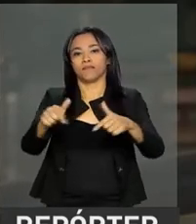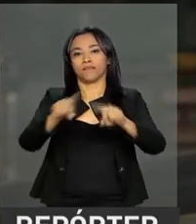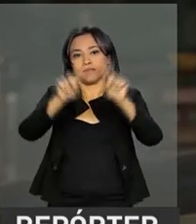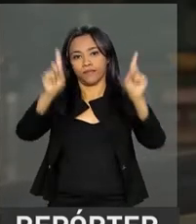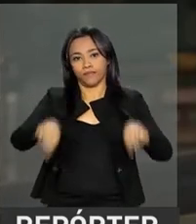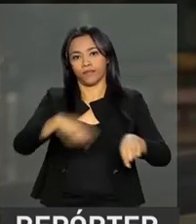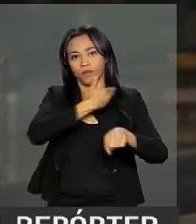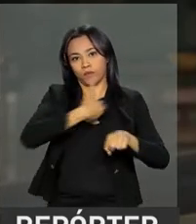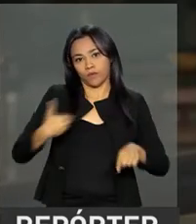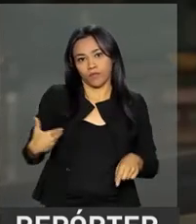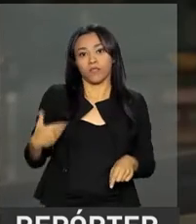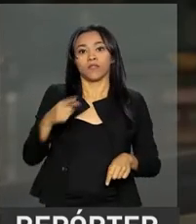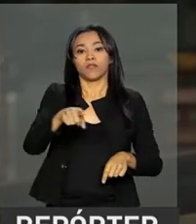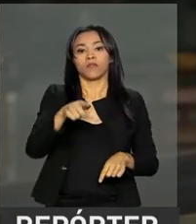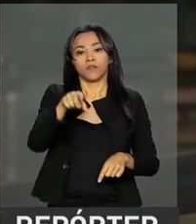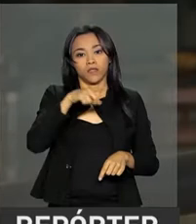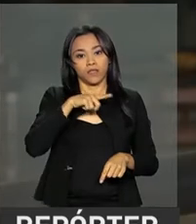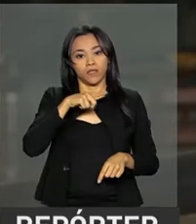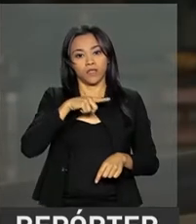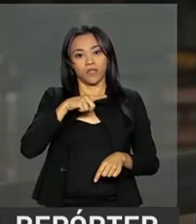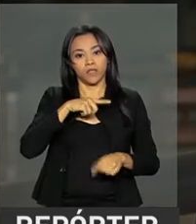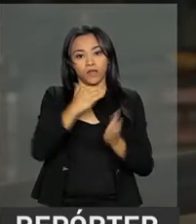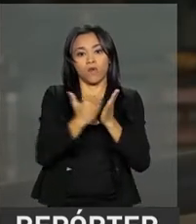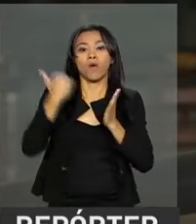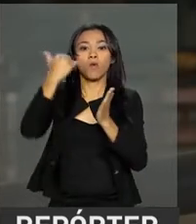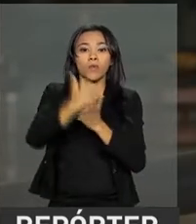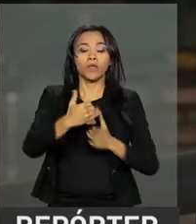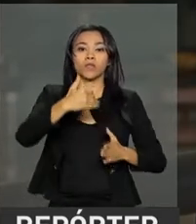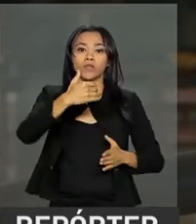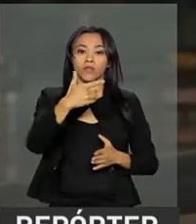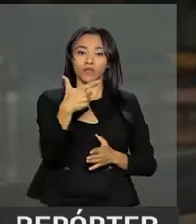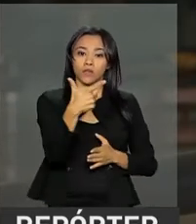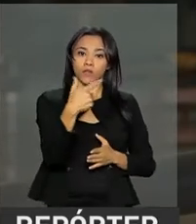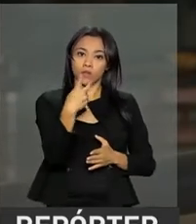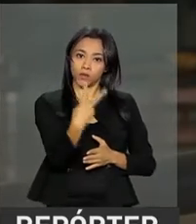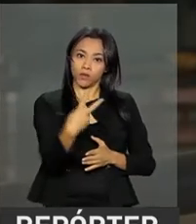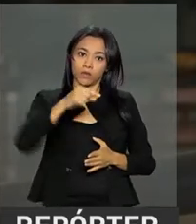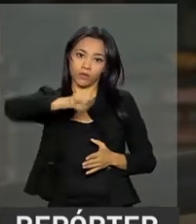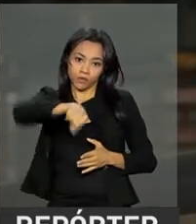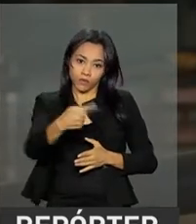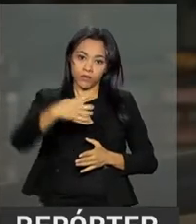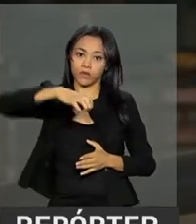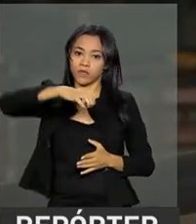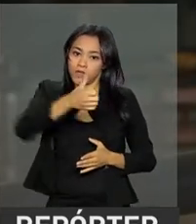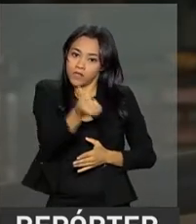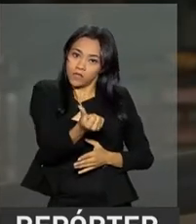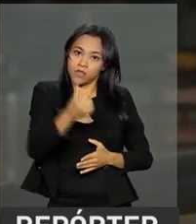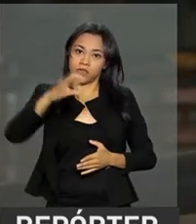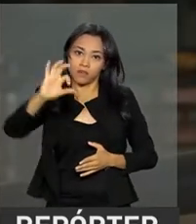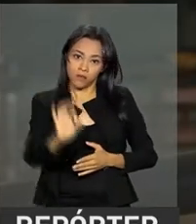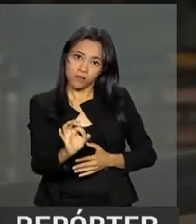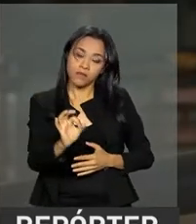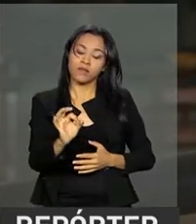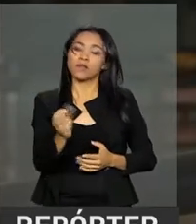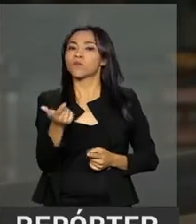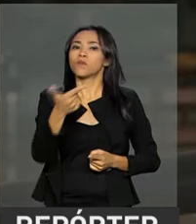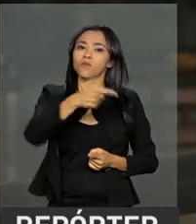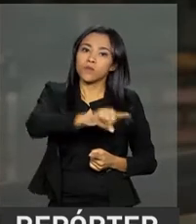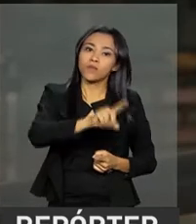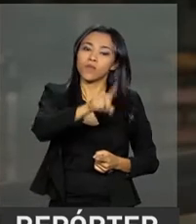que registrou um aumento uma elevação é de 2,6 por cento no trimestre os demais são